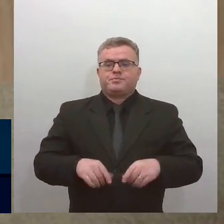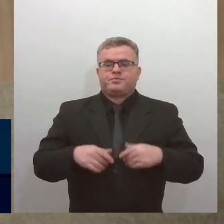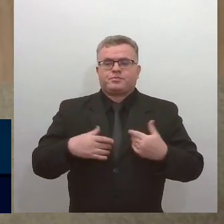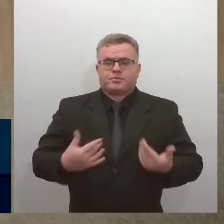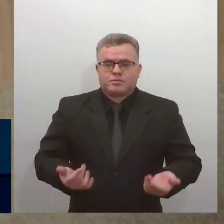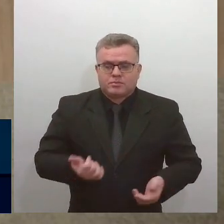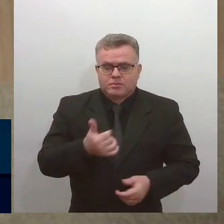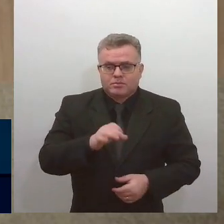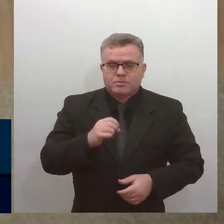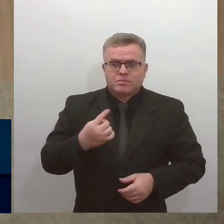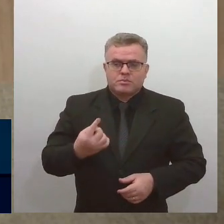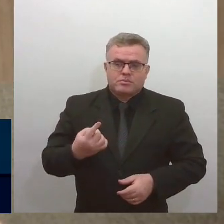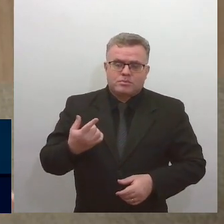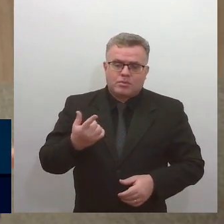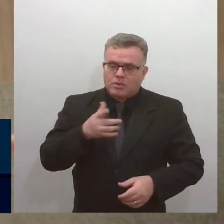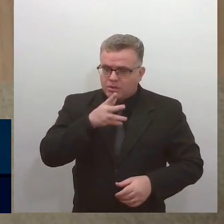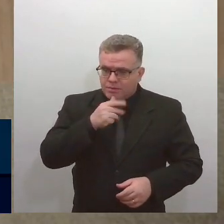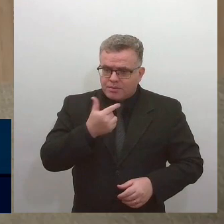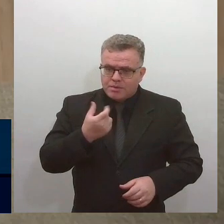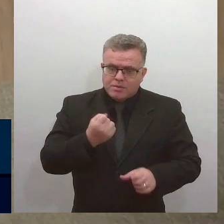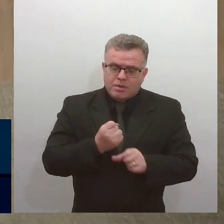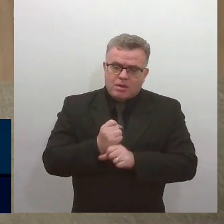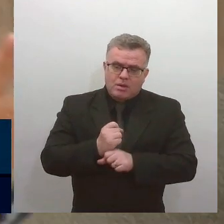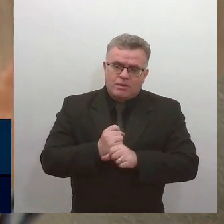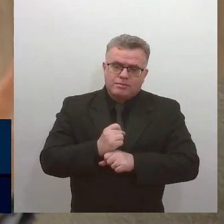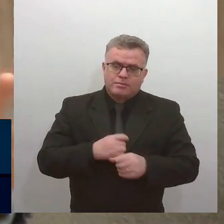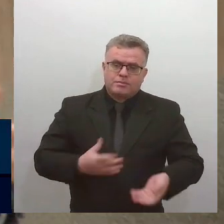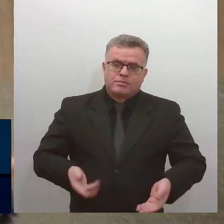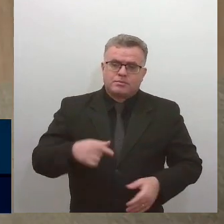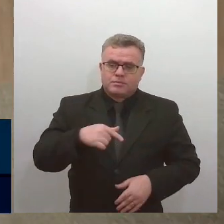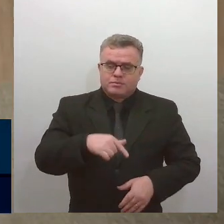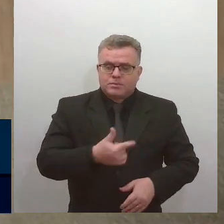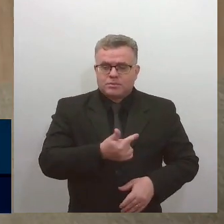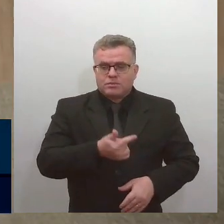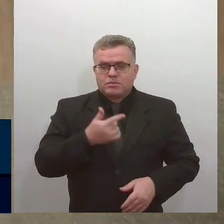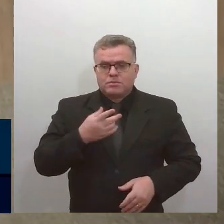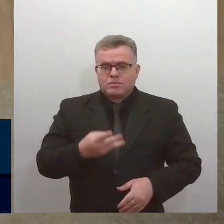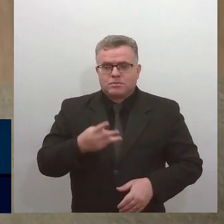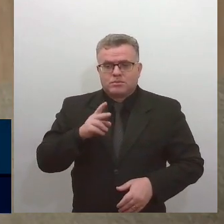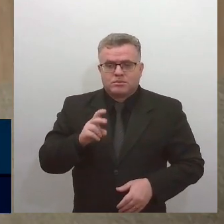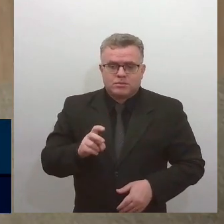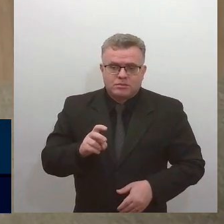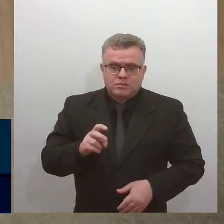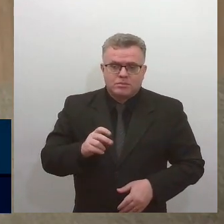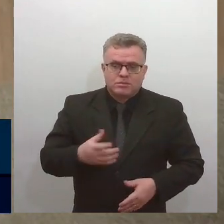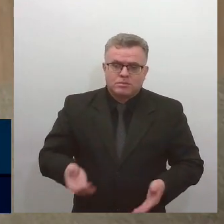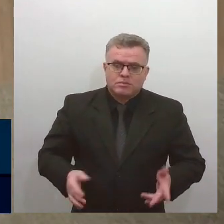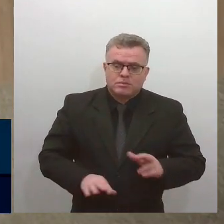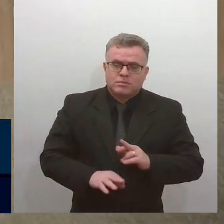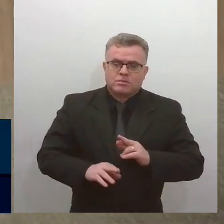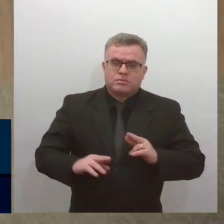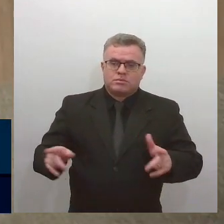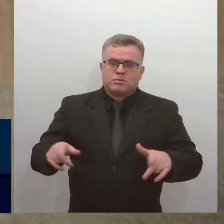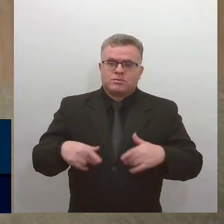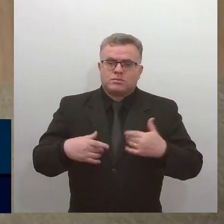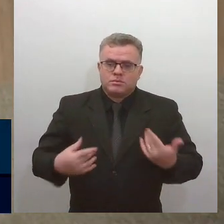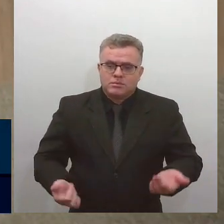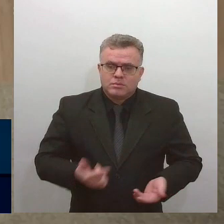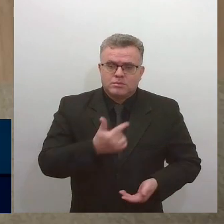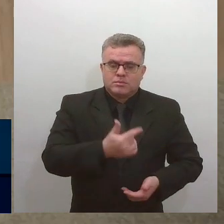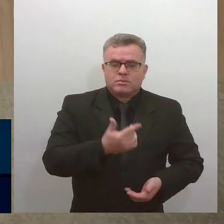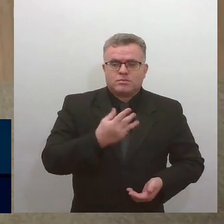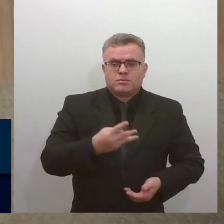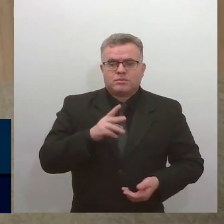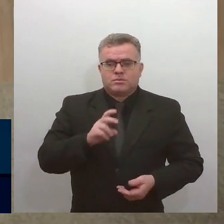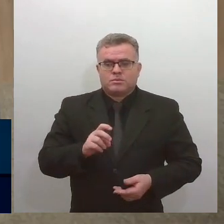demora 40 anos mas eu sei que não tem nada a ver uma coisa com a outra eu acho que o empenho do governador quando conversou com o presidente